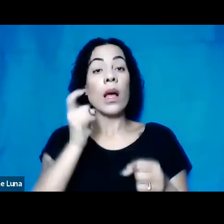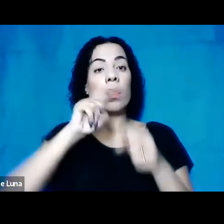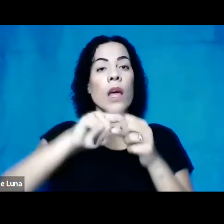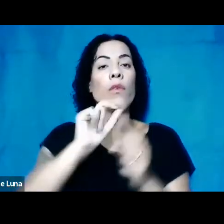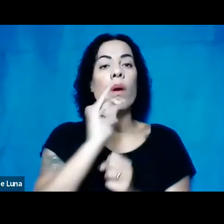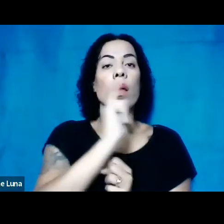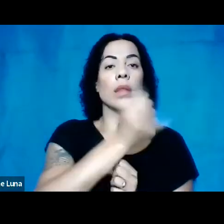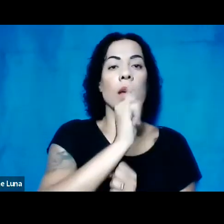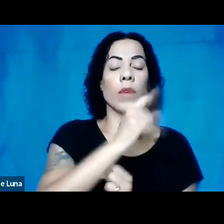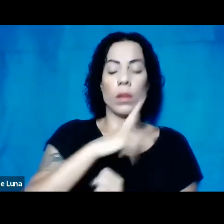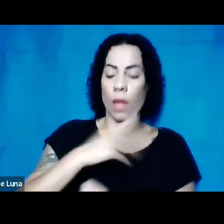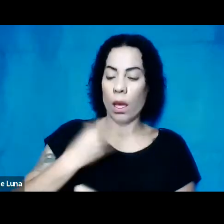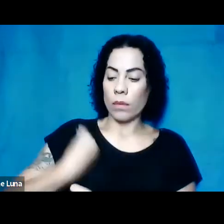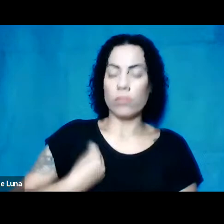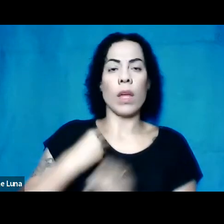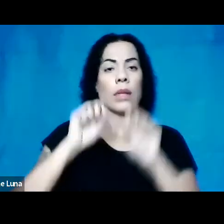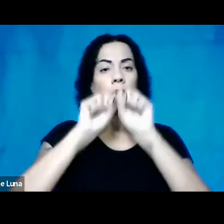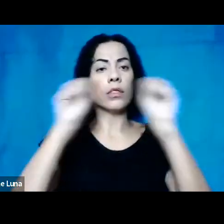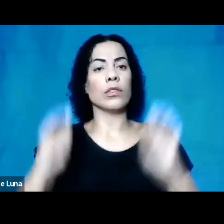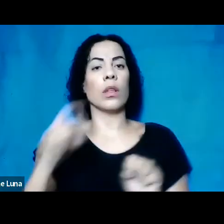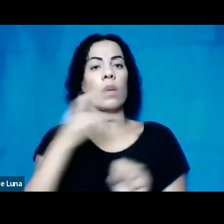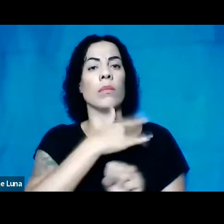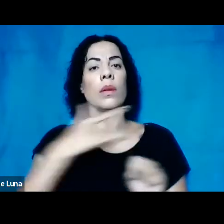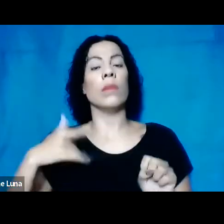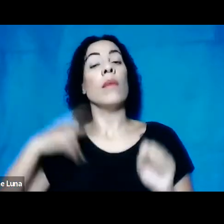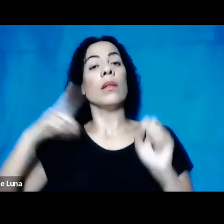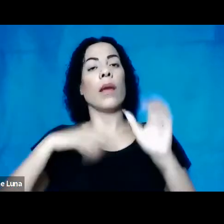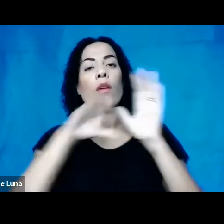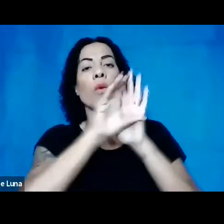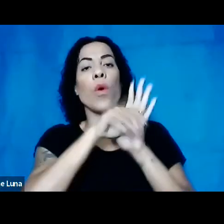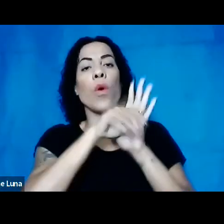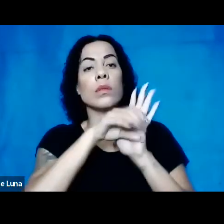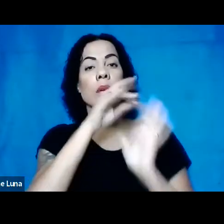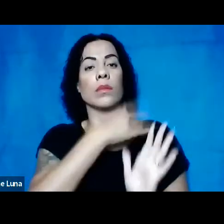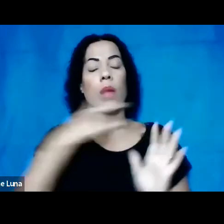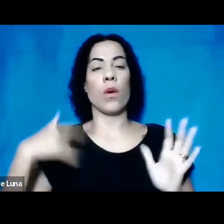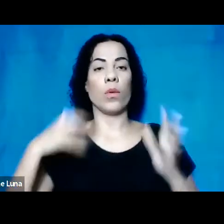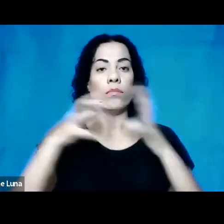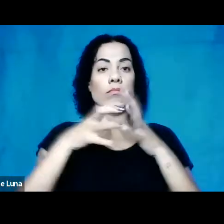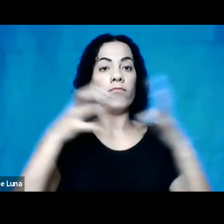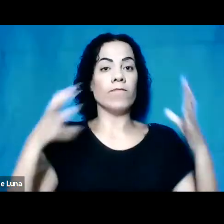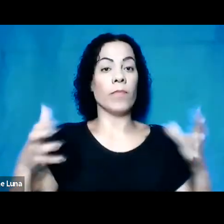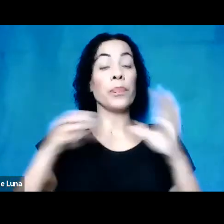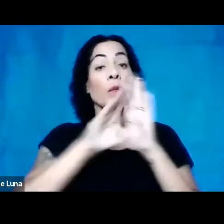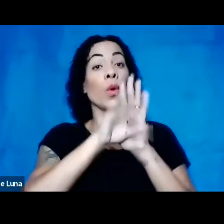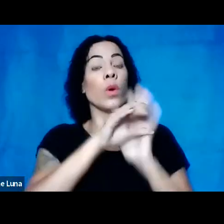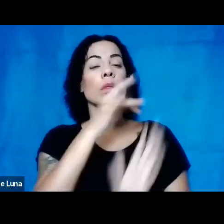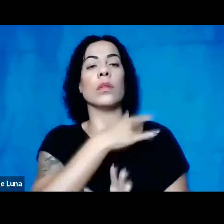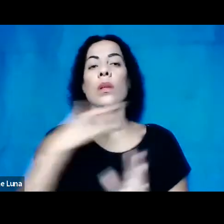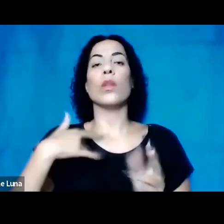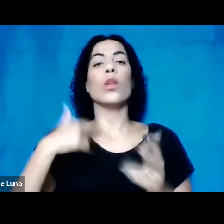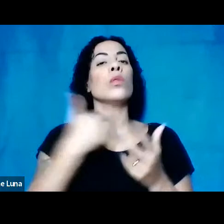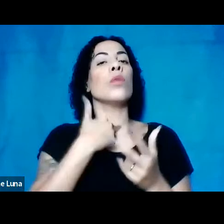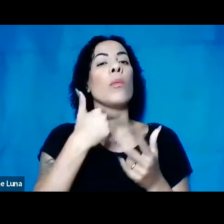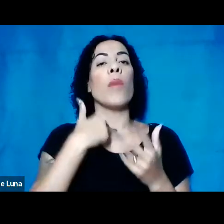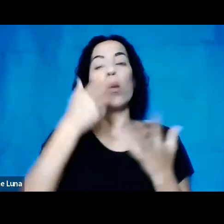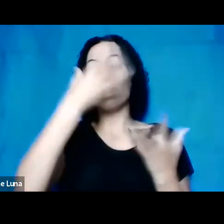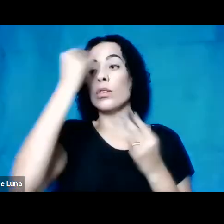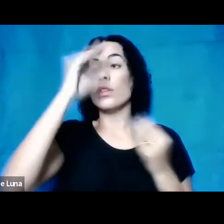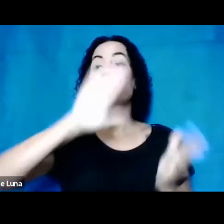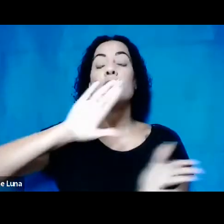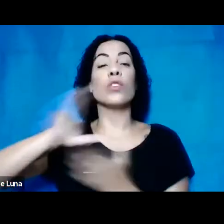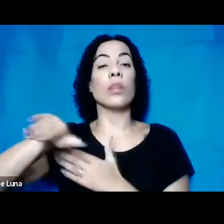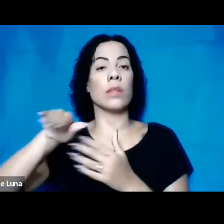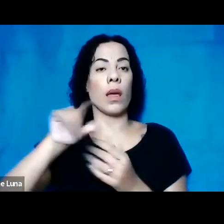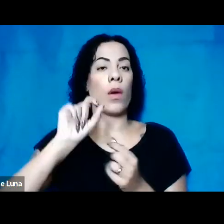um sistema de saúde, de um conceito de saúde ampliado, de um conceito de saúde que não pode abrir mão da ideia de determinação social da saúde e tudo o